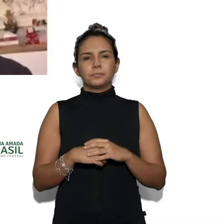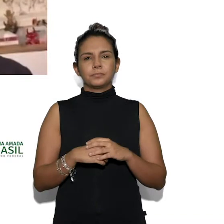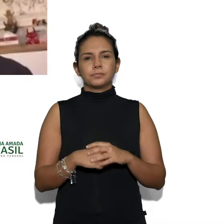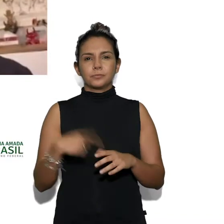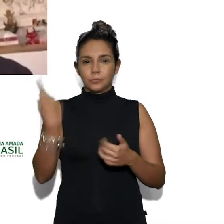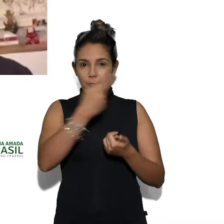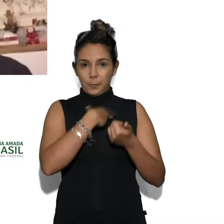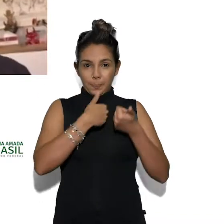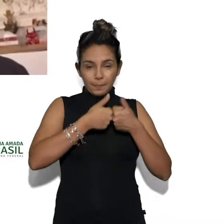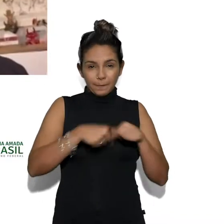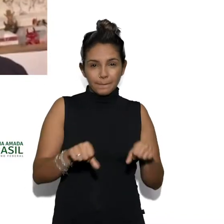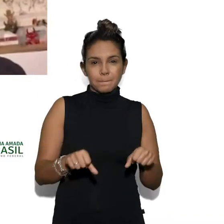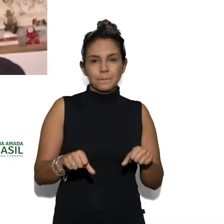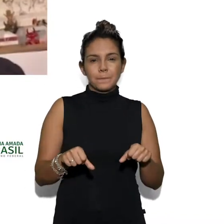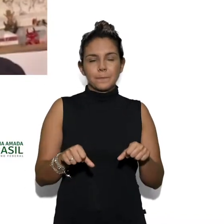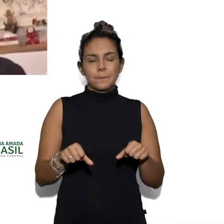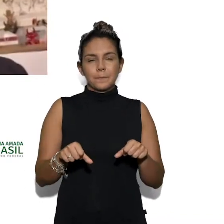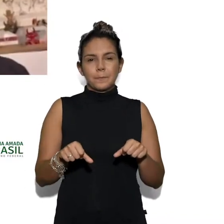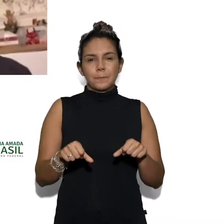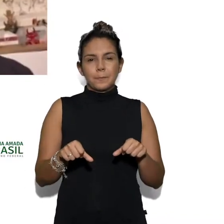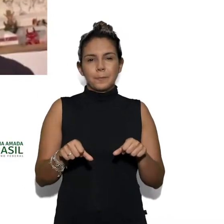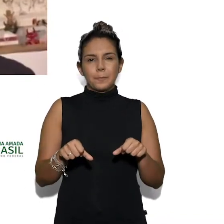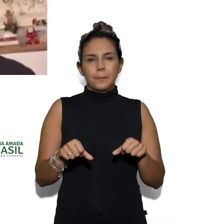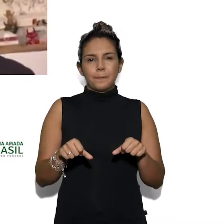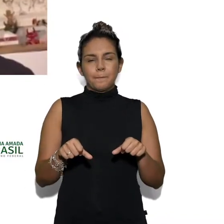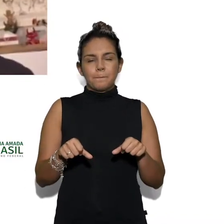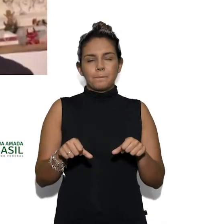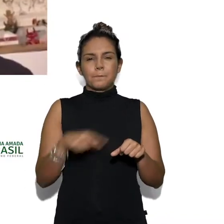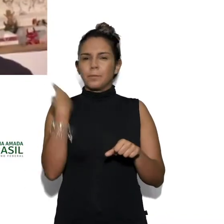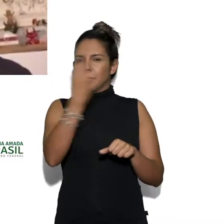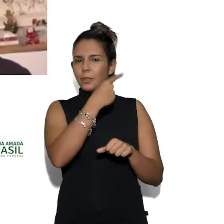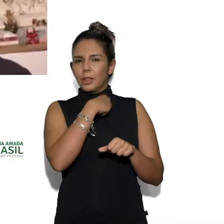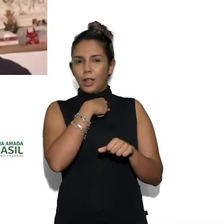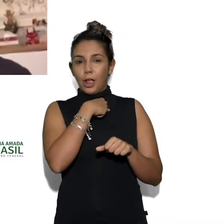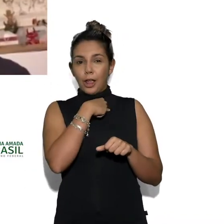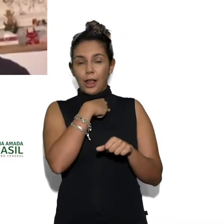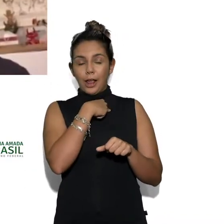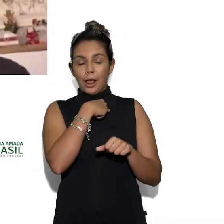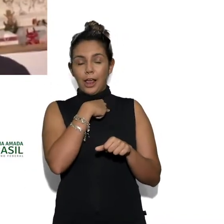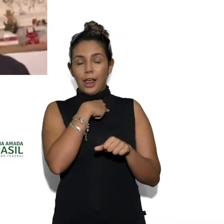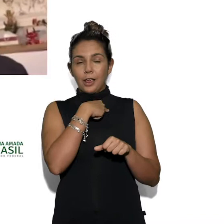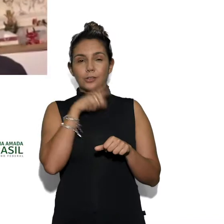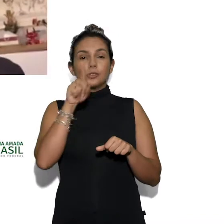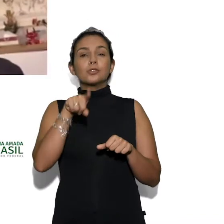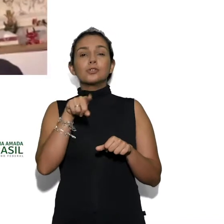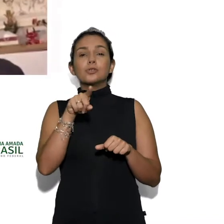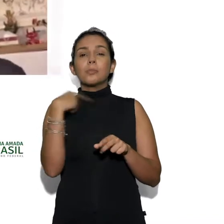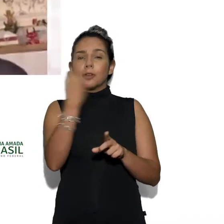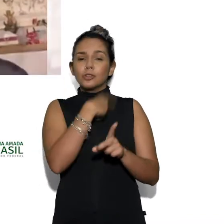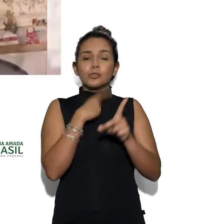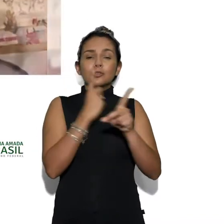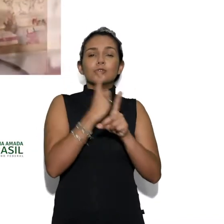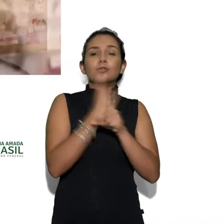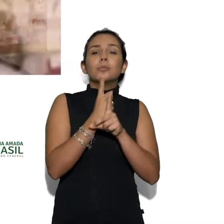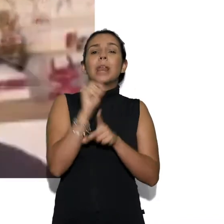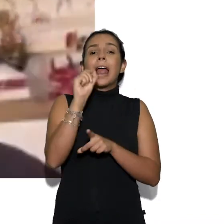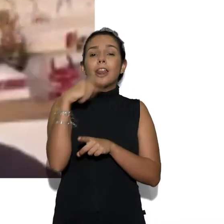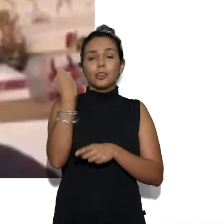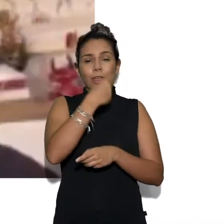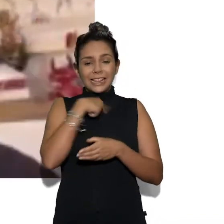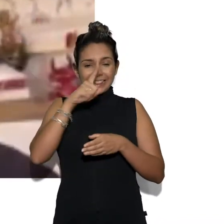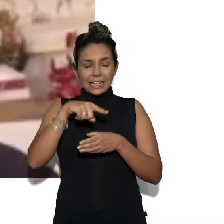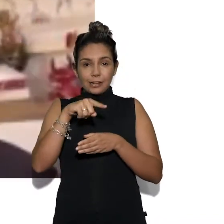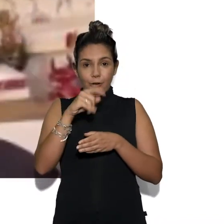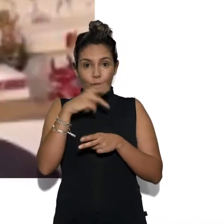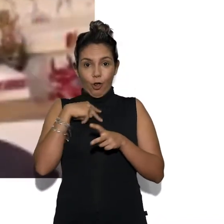nós ficamos em superexposição perante nós mesmos. Nós somos super expostos diante dos nossos